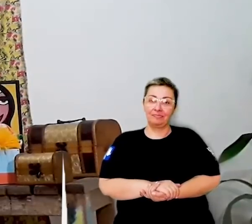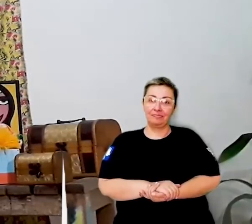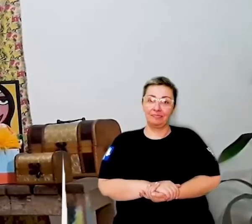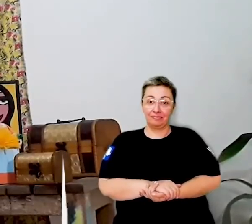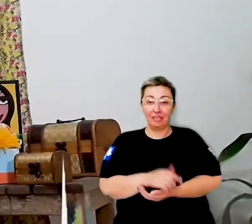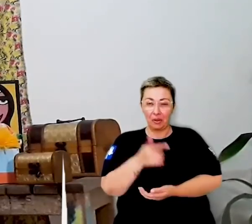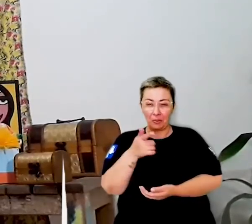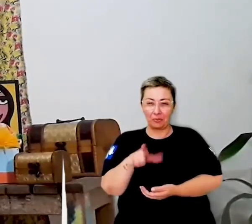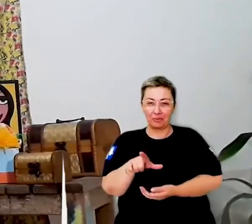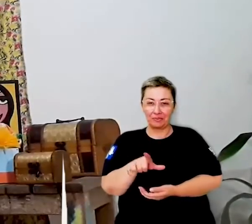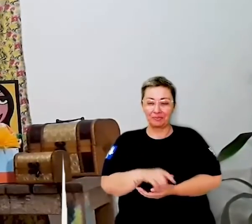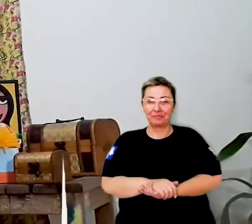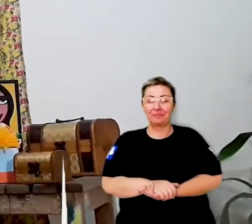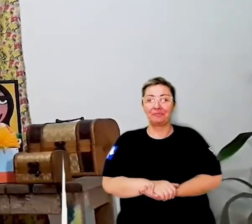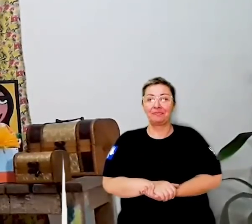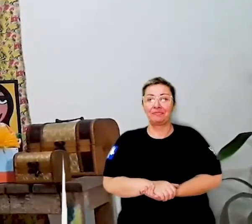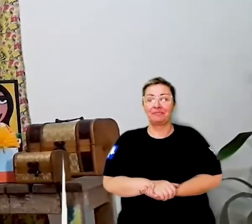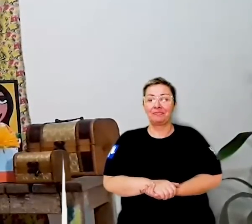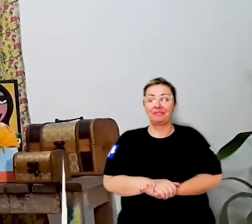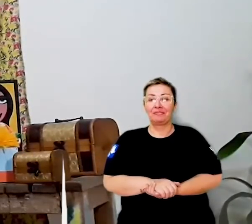Vamos ver mais uma.